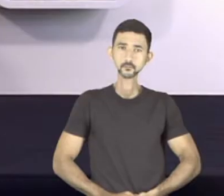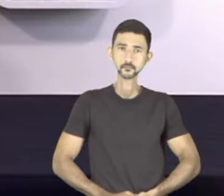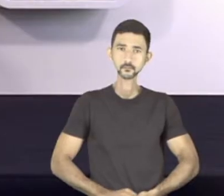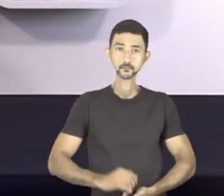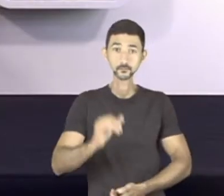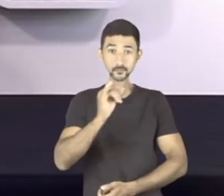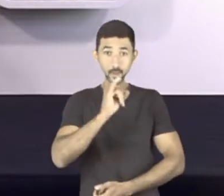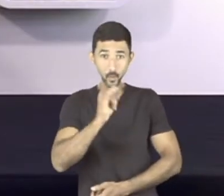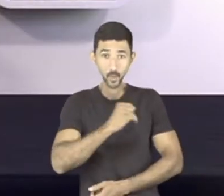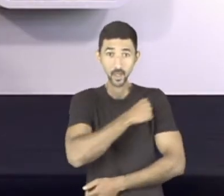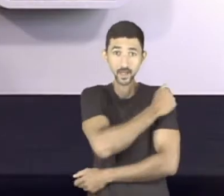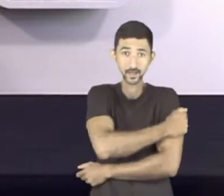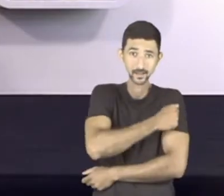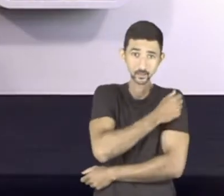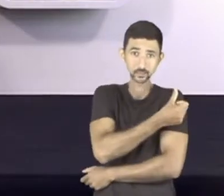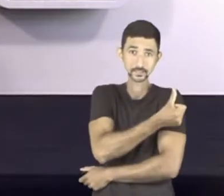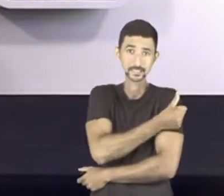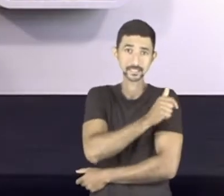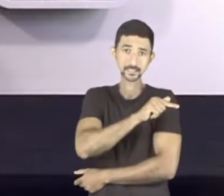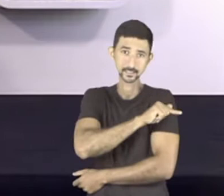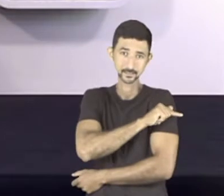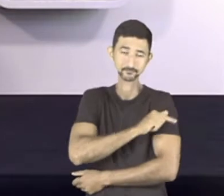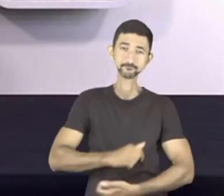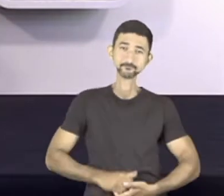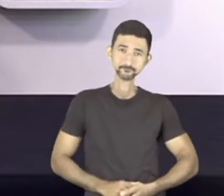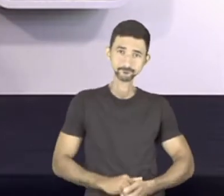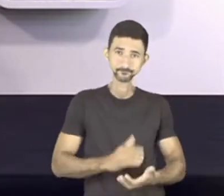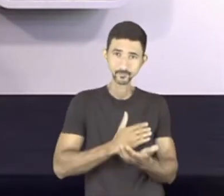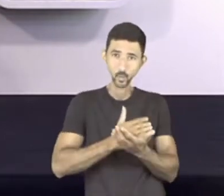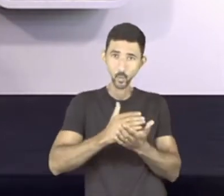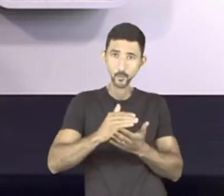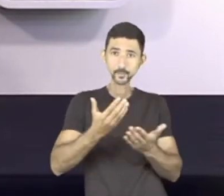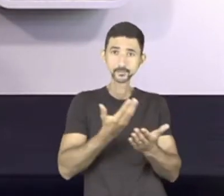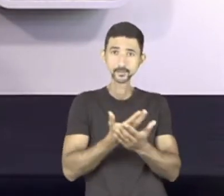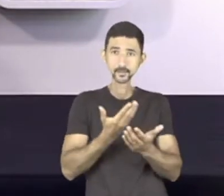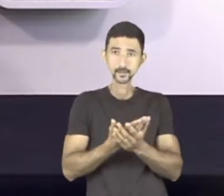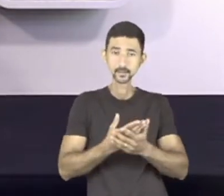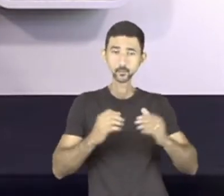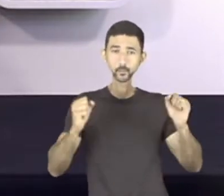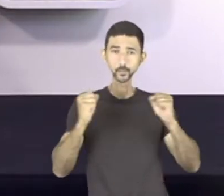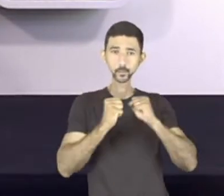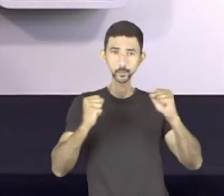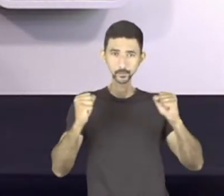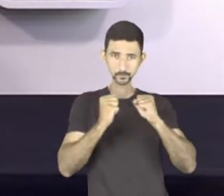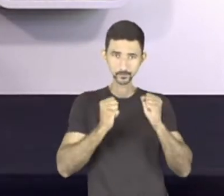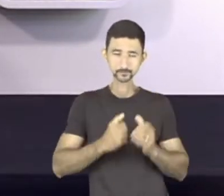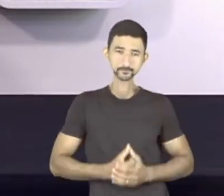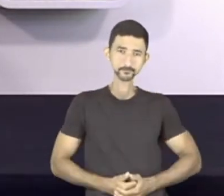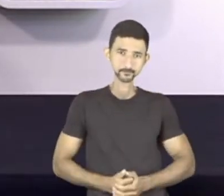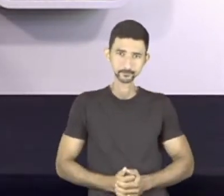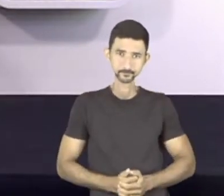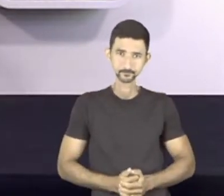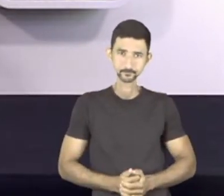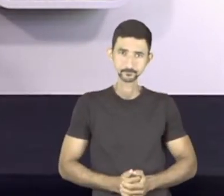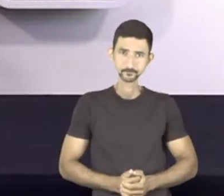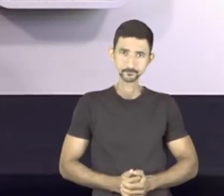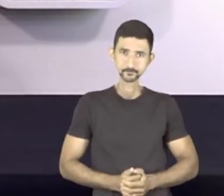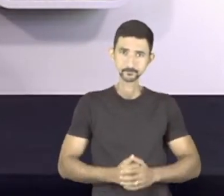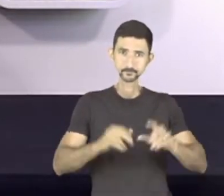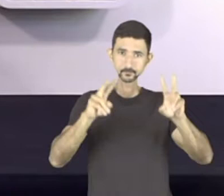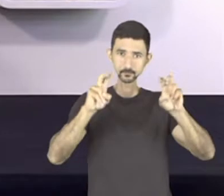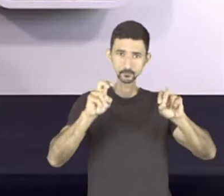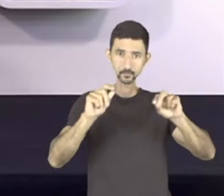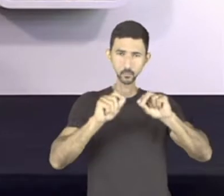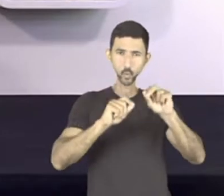Olá, alunos do sexto e sétimo ano. Estamos iniciando mais uma aula de educação física. Nosso